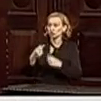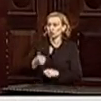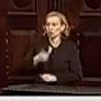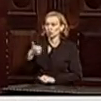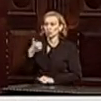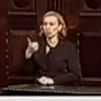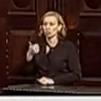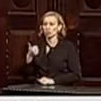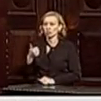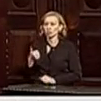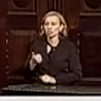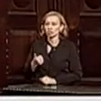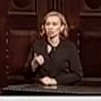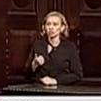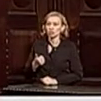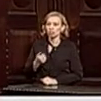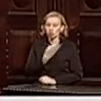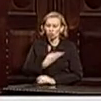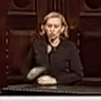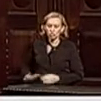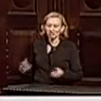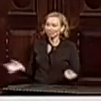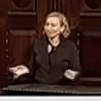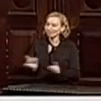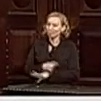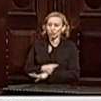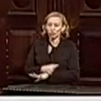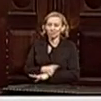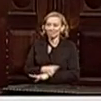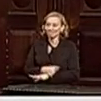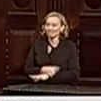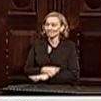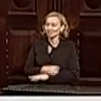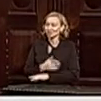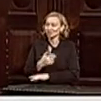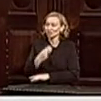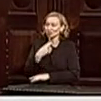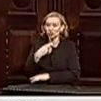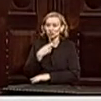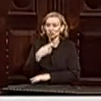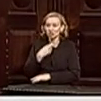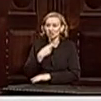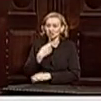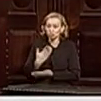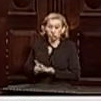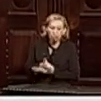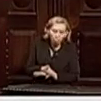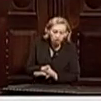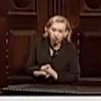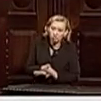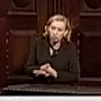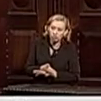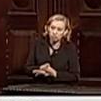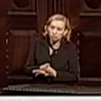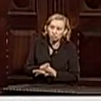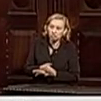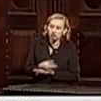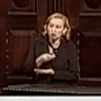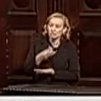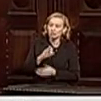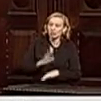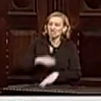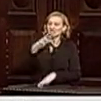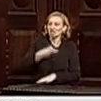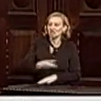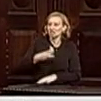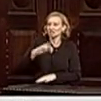que não há nenhuma dúvida, o governo acabou e nós não podemos ficar com o governo morto-vivo mais 365 dias do